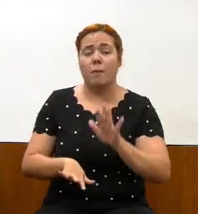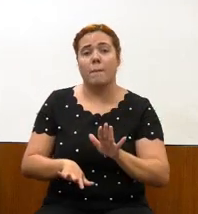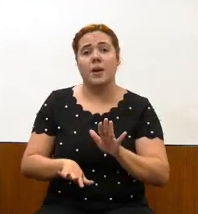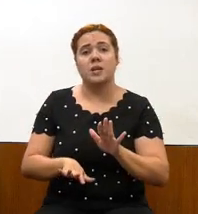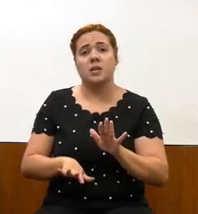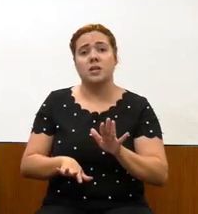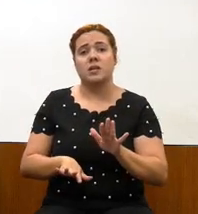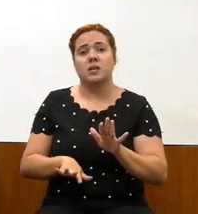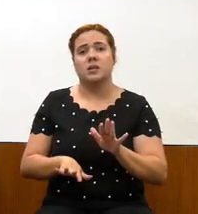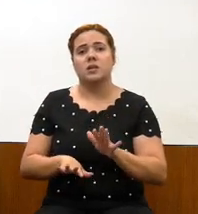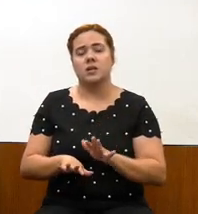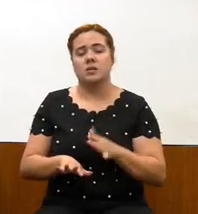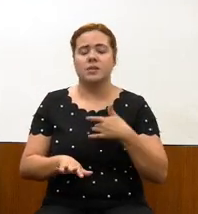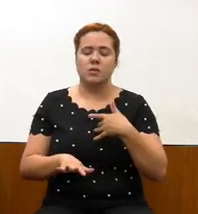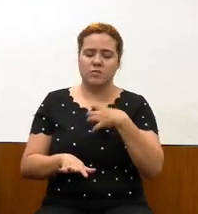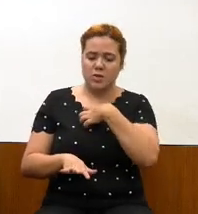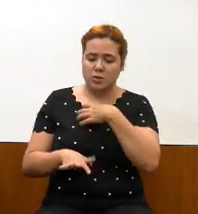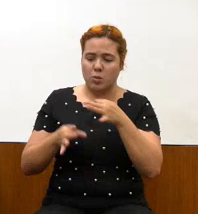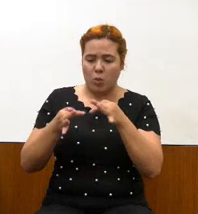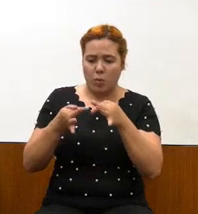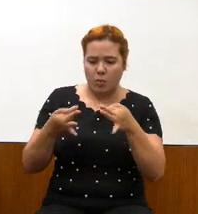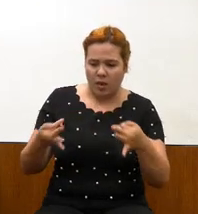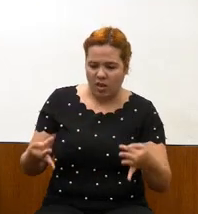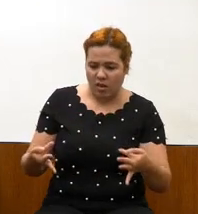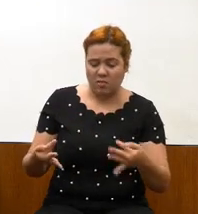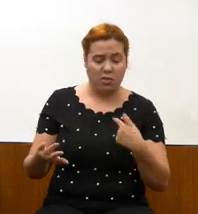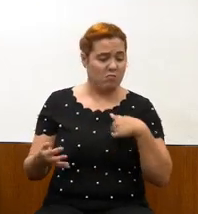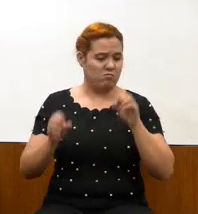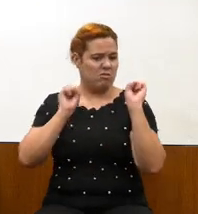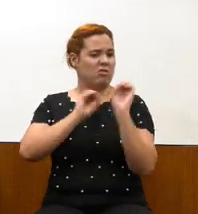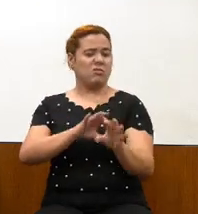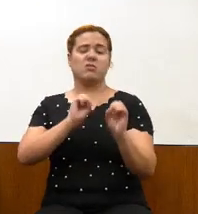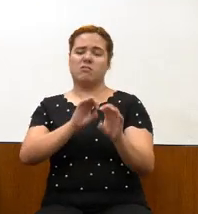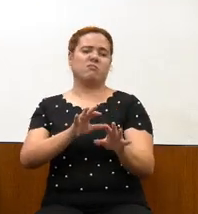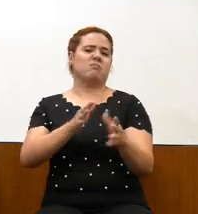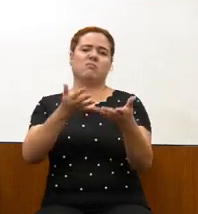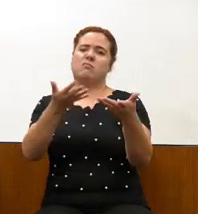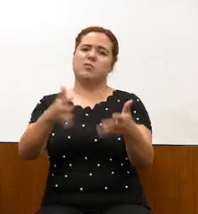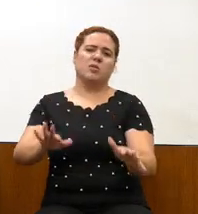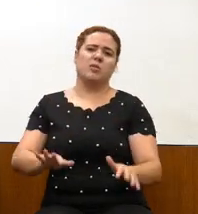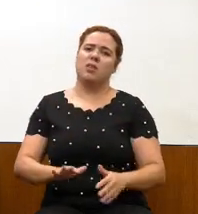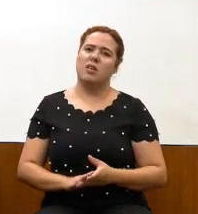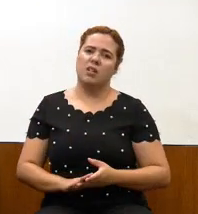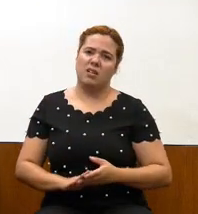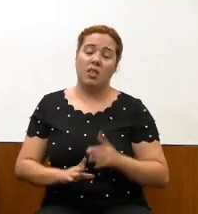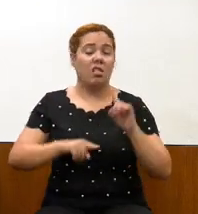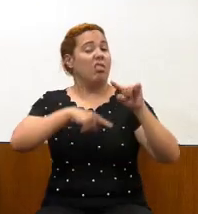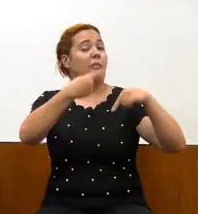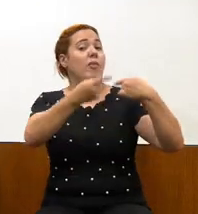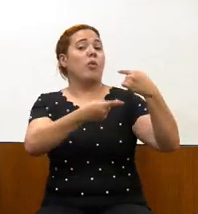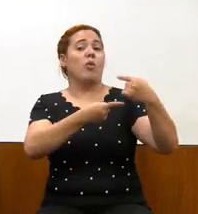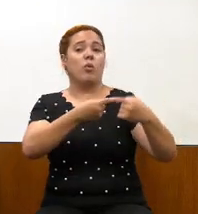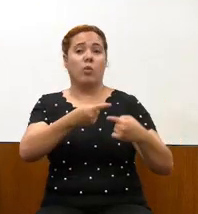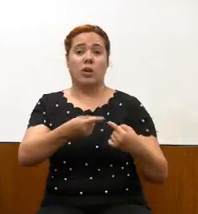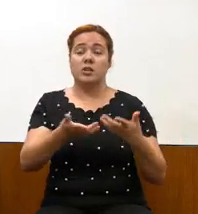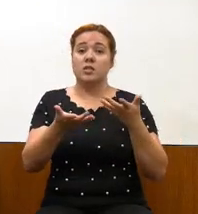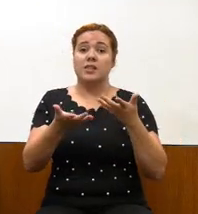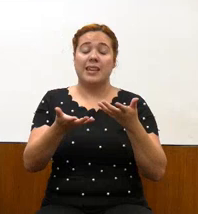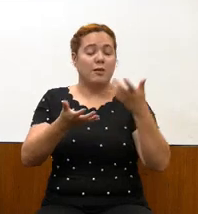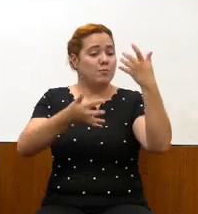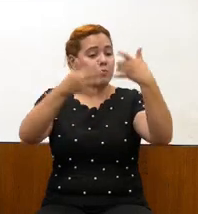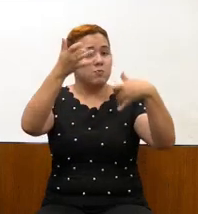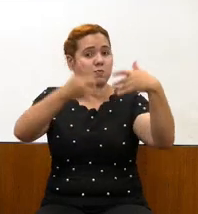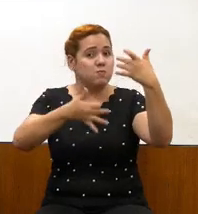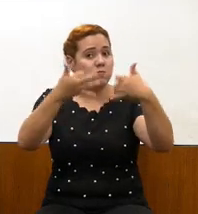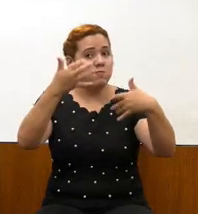no espaço de muita humildade, não querendo ensinar ninguém. A gente deixa isso para depois, mas a gente quer falar